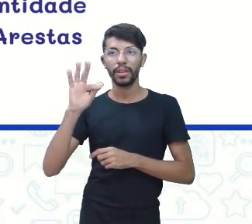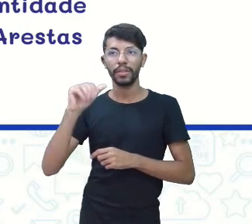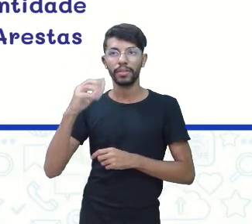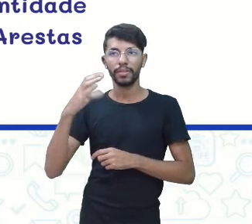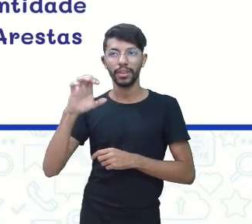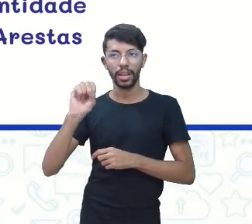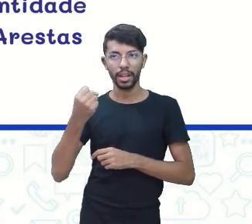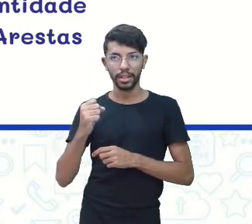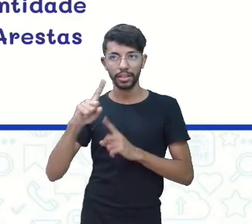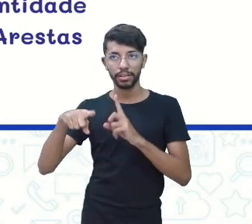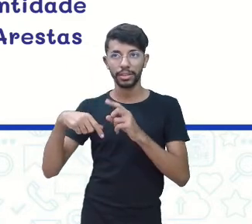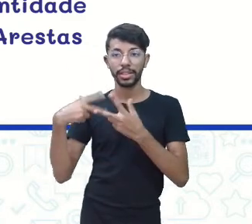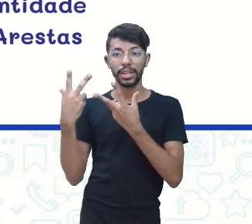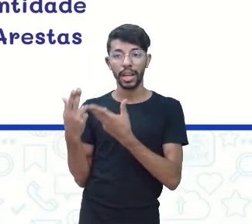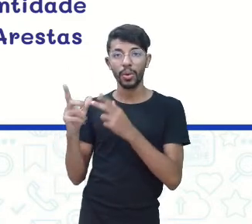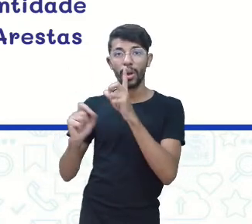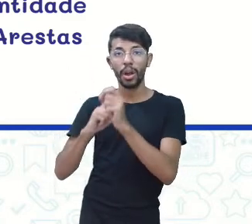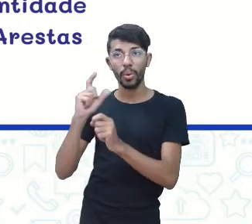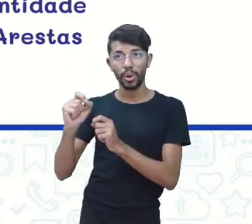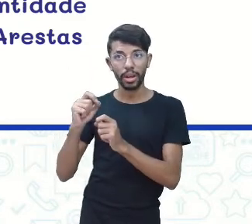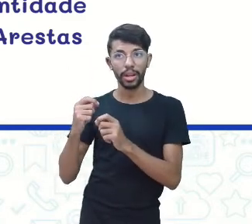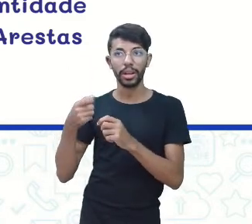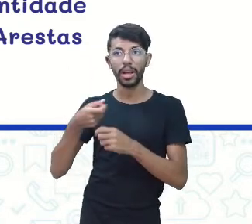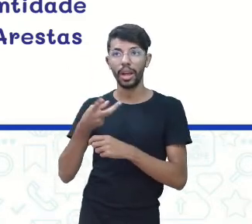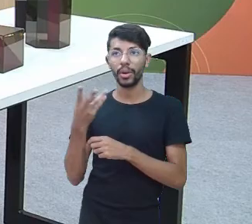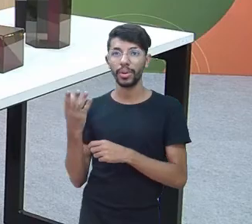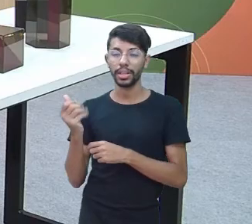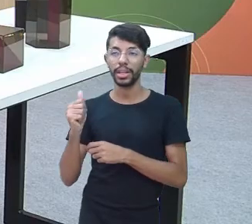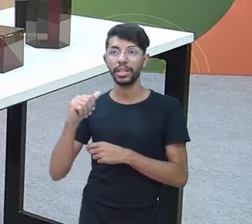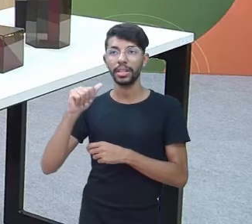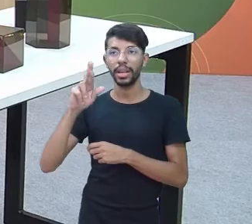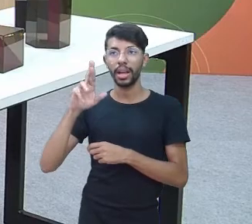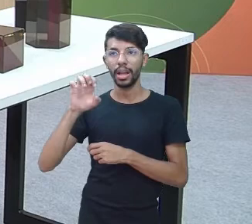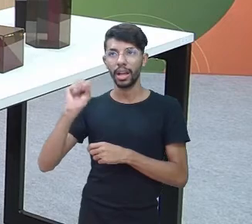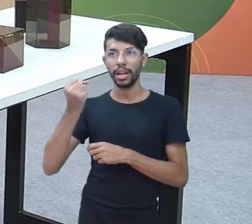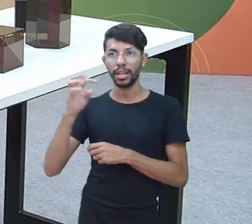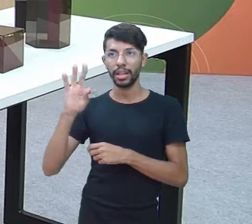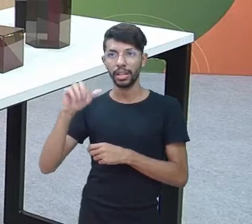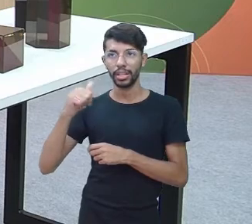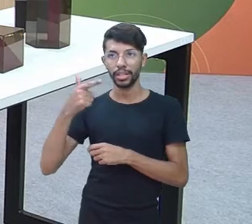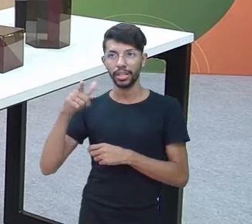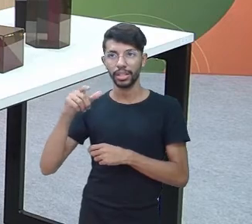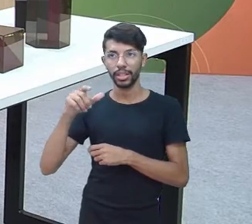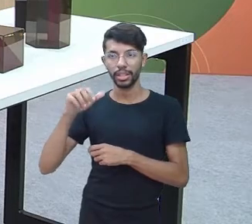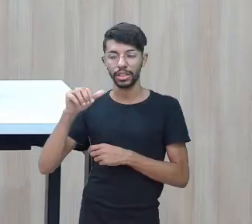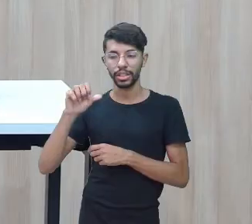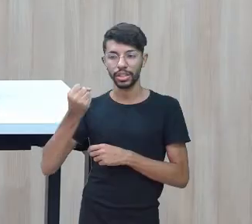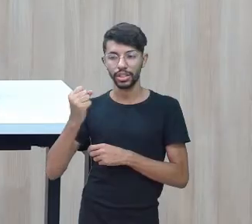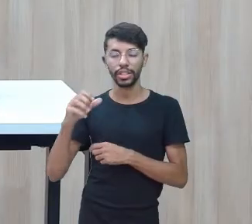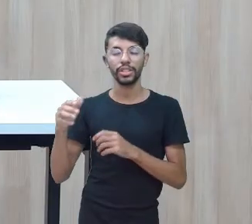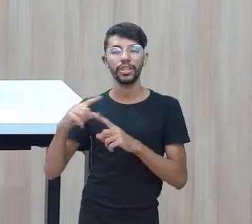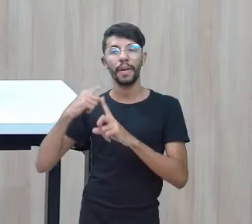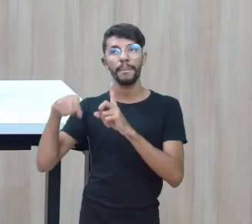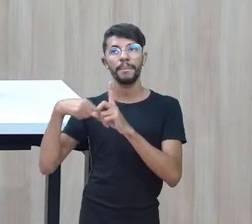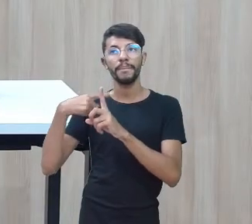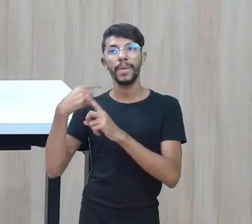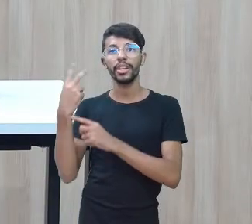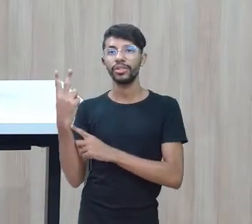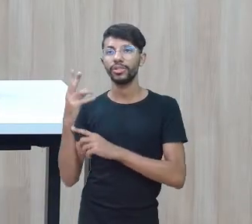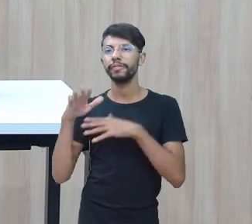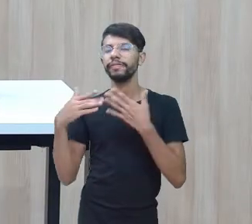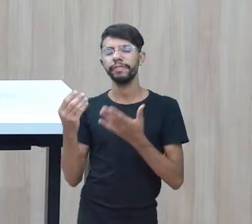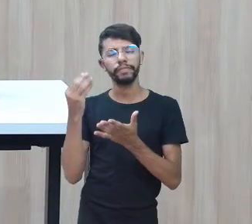de arestas mais 2 para qualquer um. Então, vamos fazer um teste, né? A gente está estudando prismas agora e